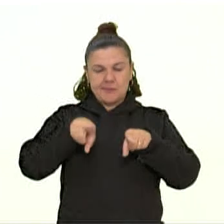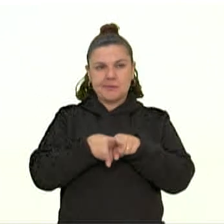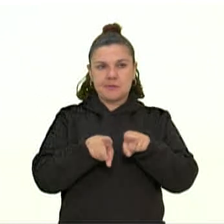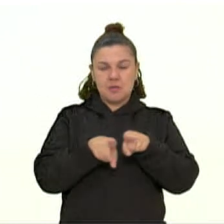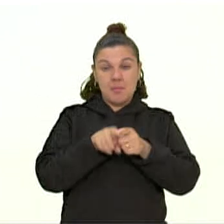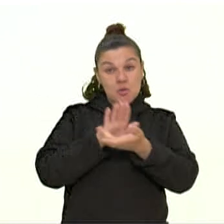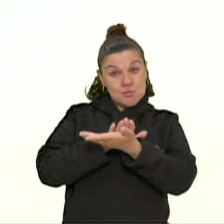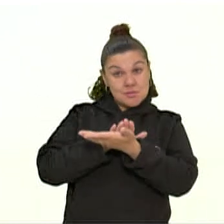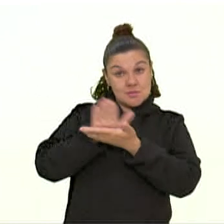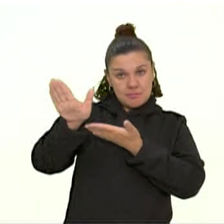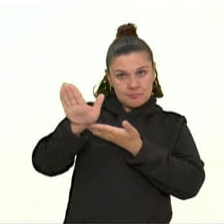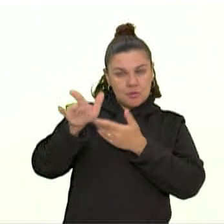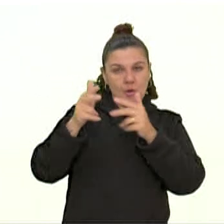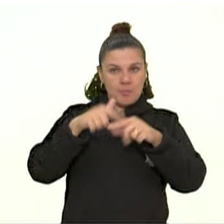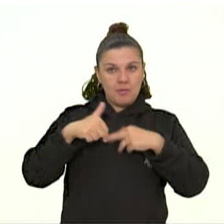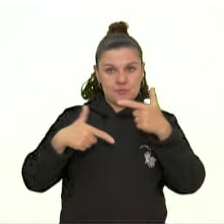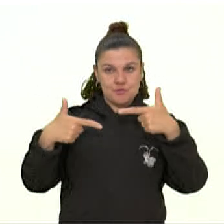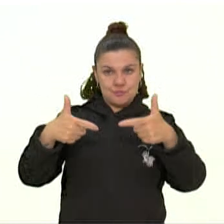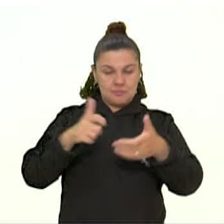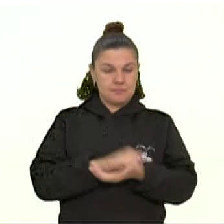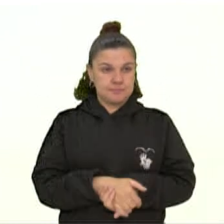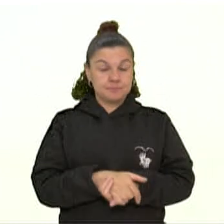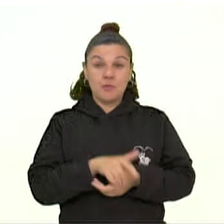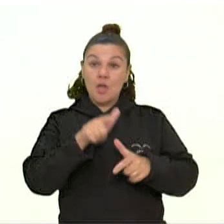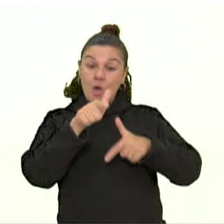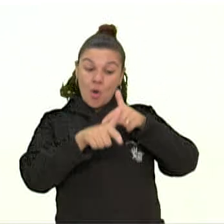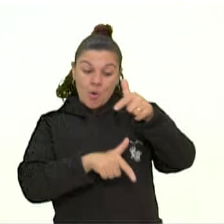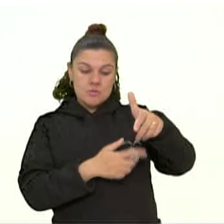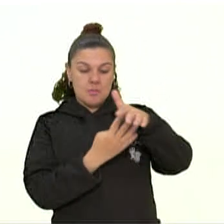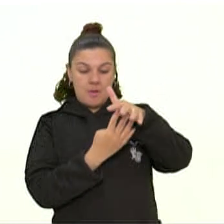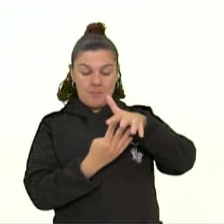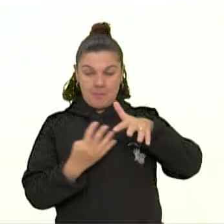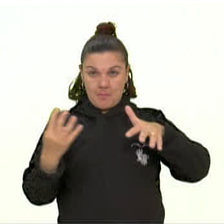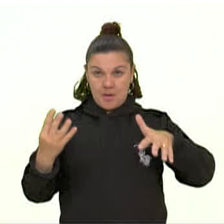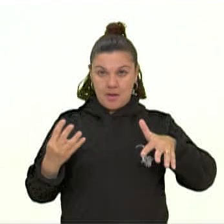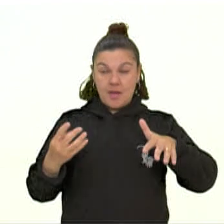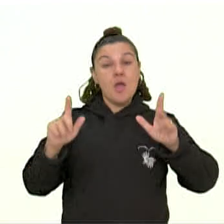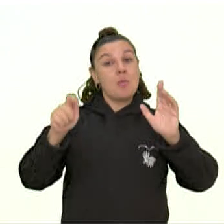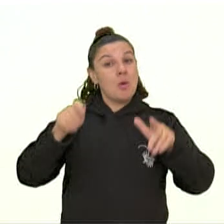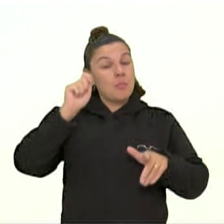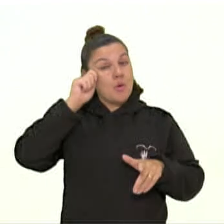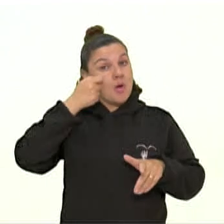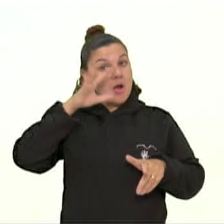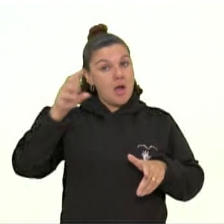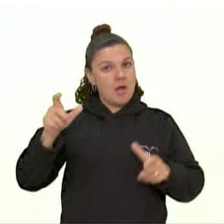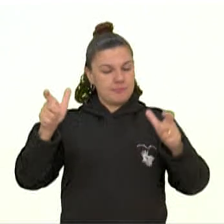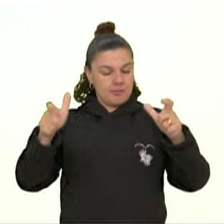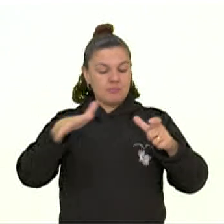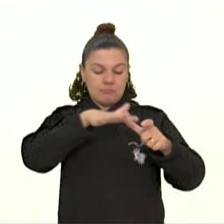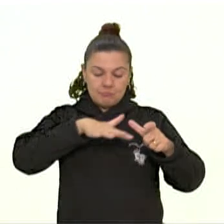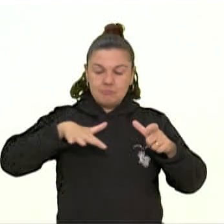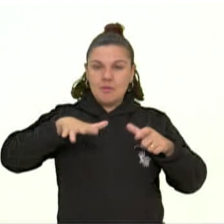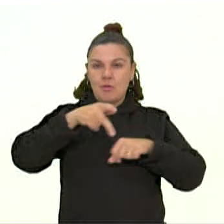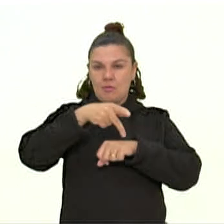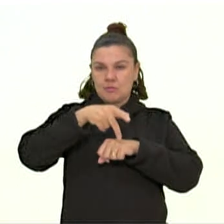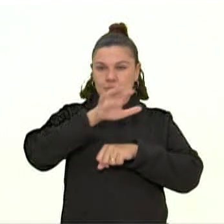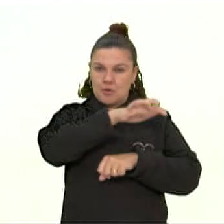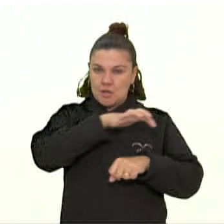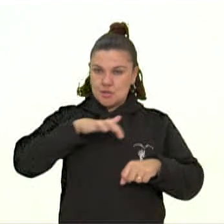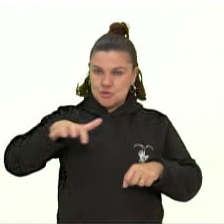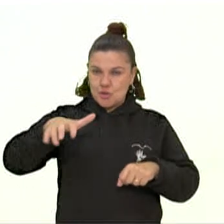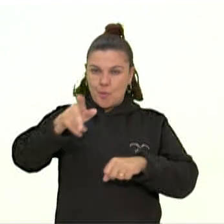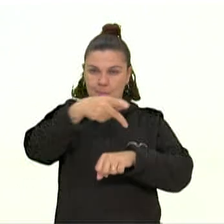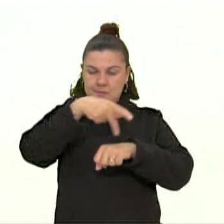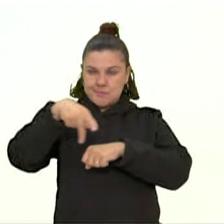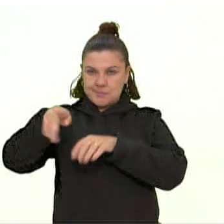os refugiados. Os trabalhadores migrantes movimentam-se dentro das fronteiras dos países, que é o maior número, entre